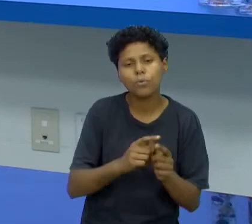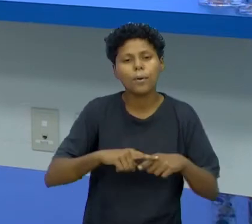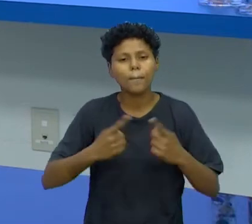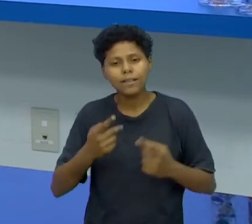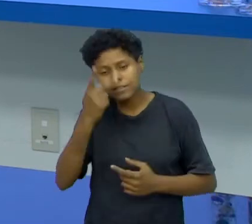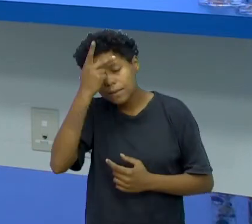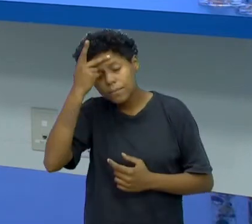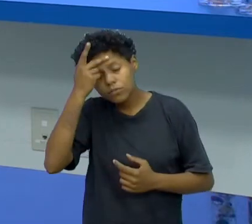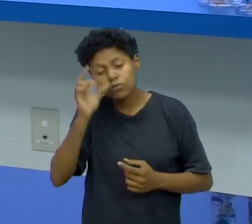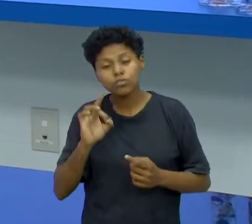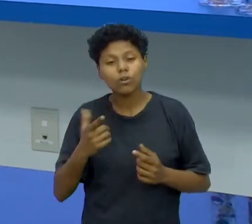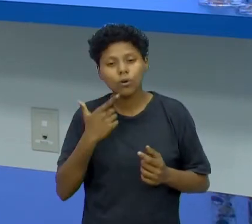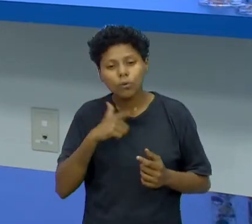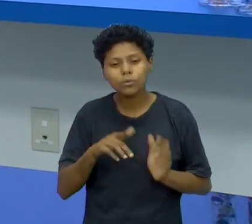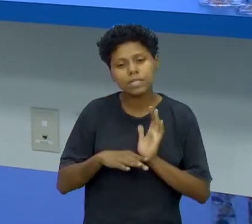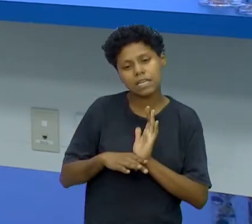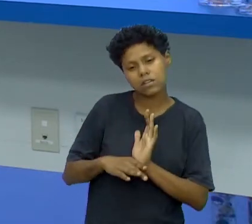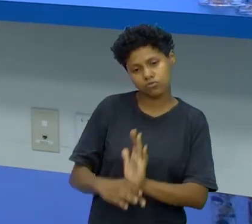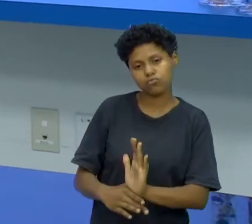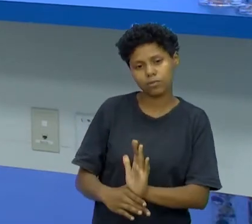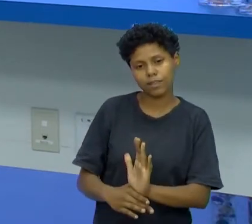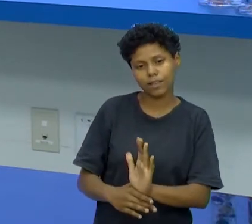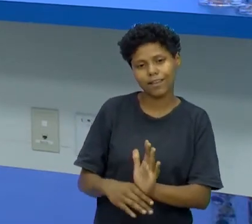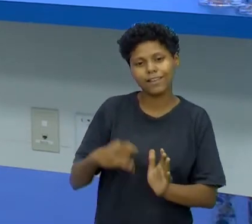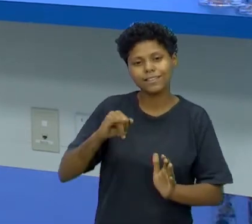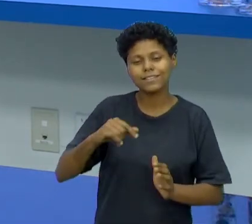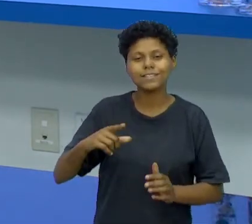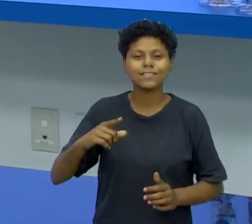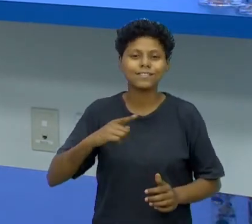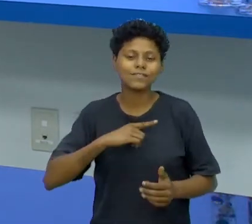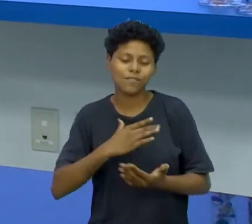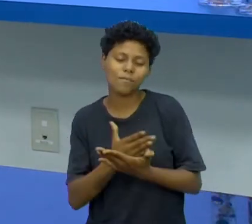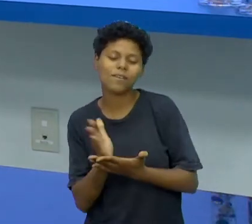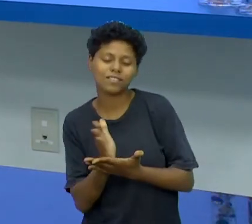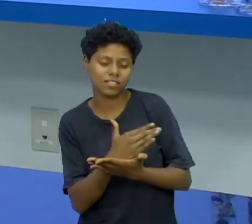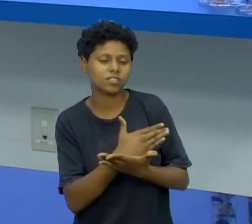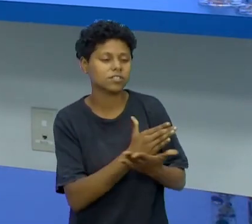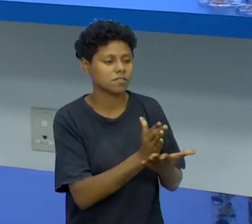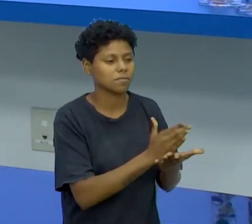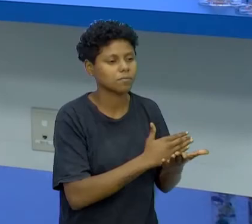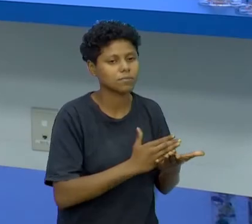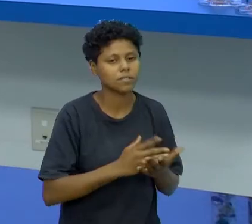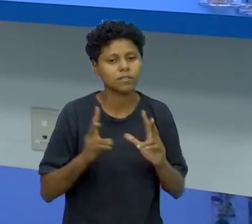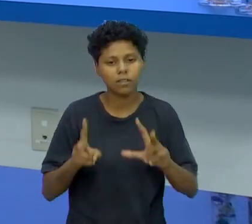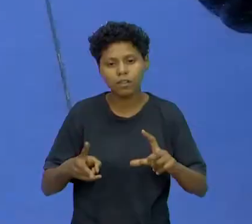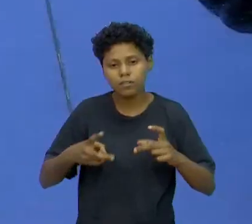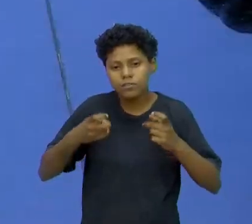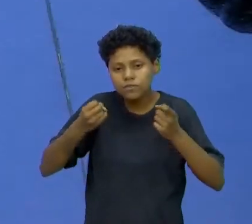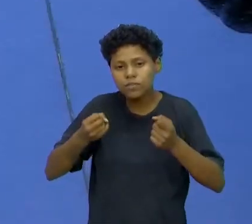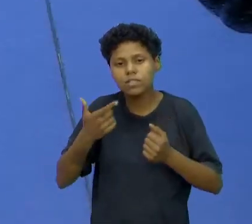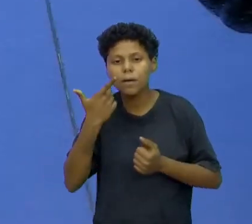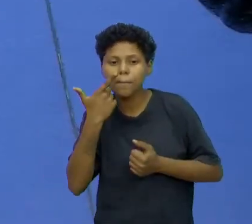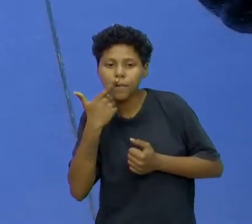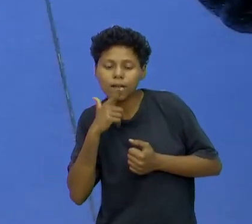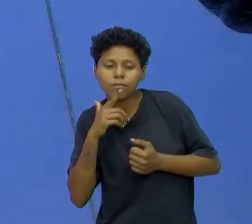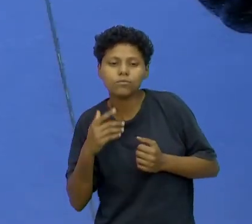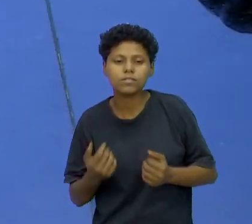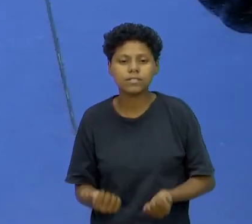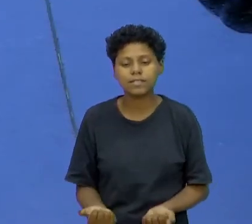ali essa distribuição das forças, essa distribuição das funções, para manter o